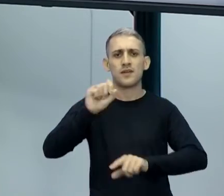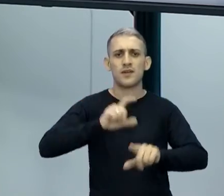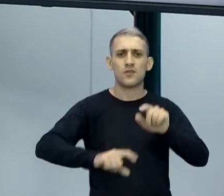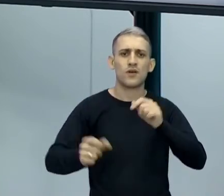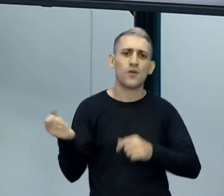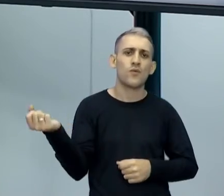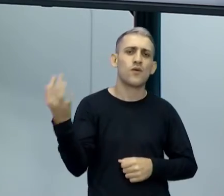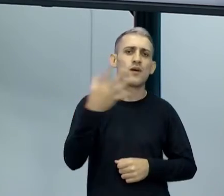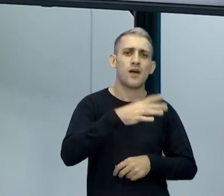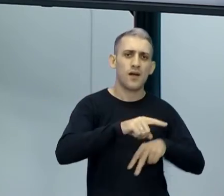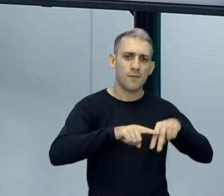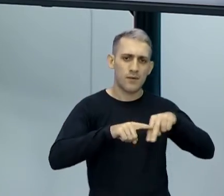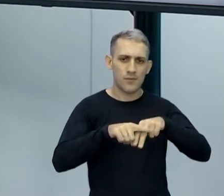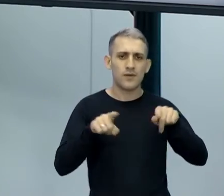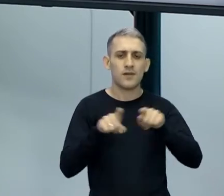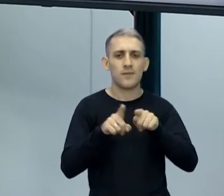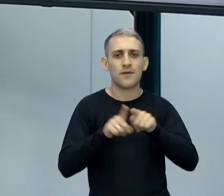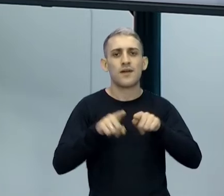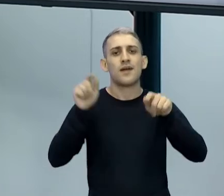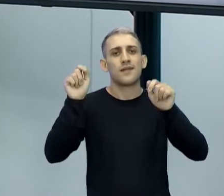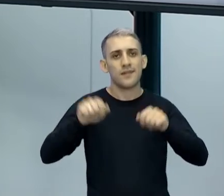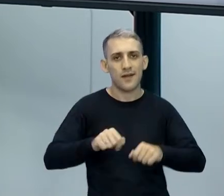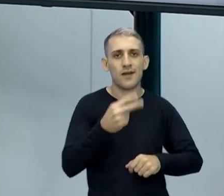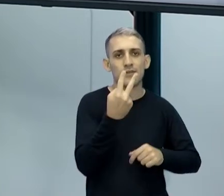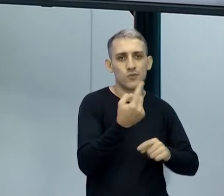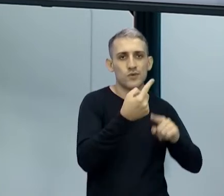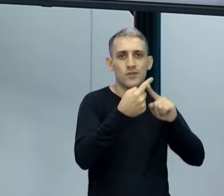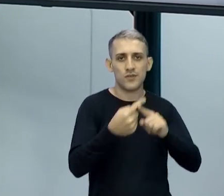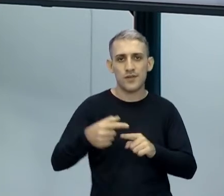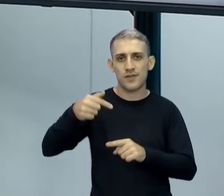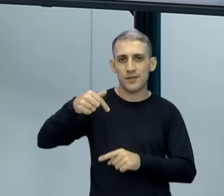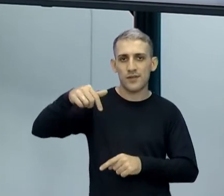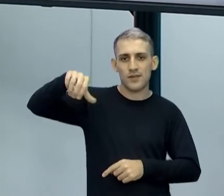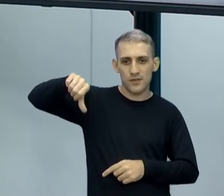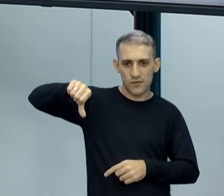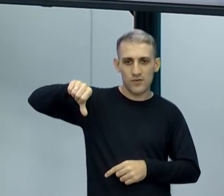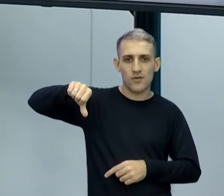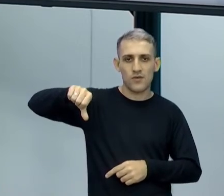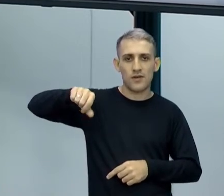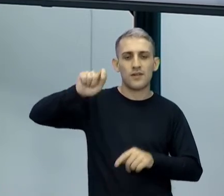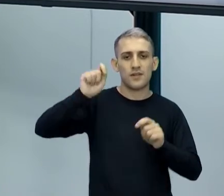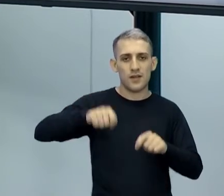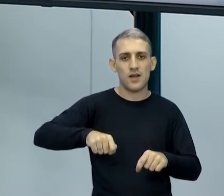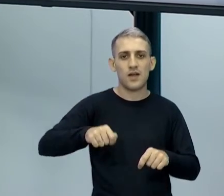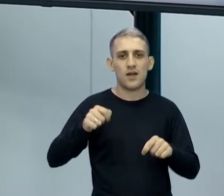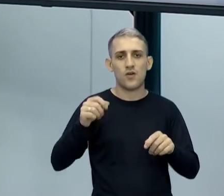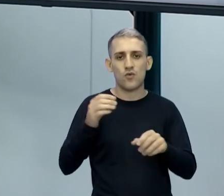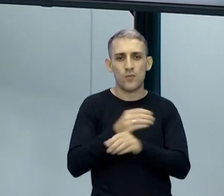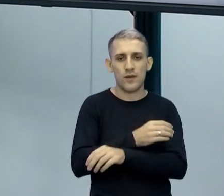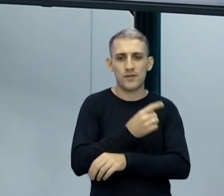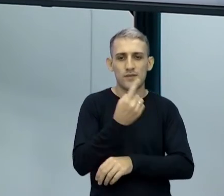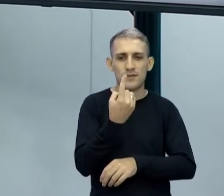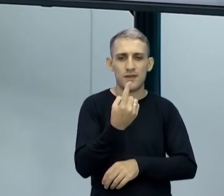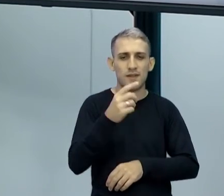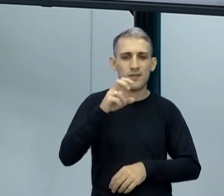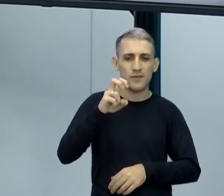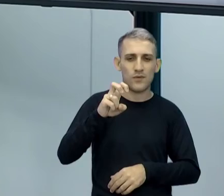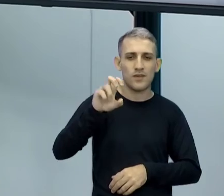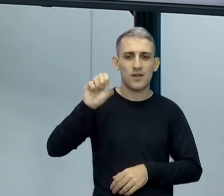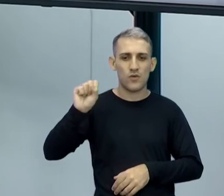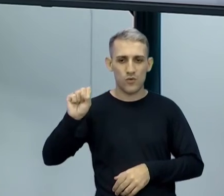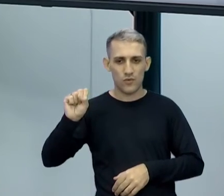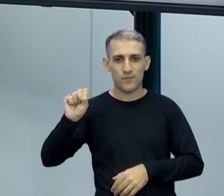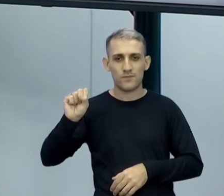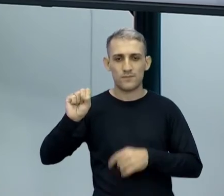quantidade de bermudas. Aí eu coloco lá, 2 vezes 79, né? Que vai dar 160,